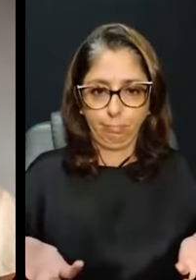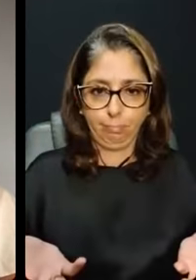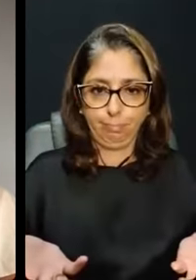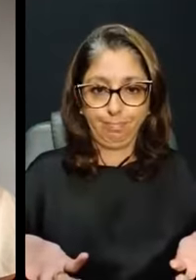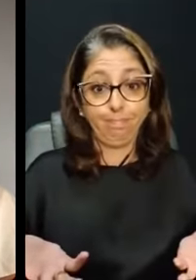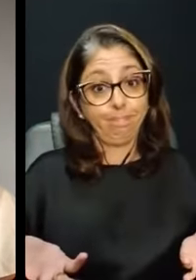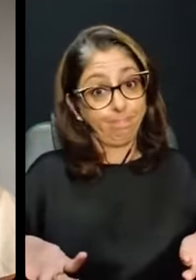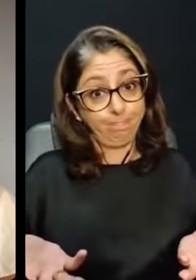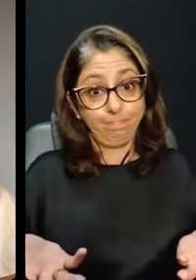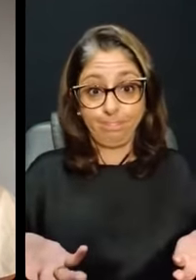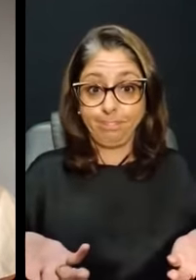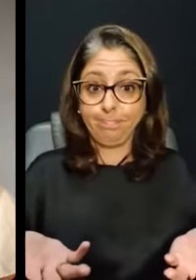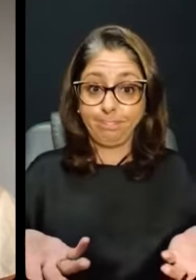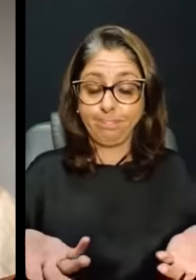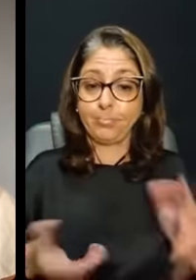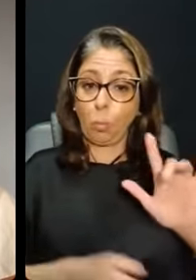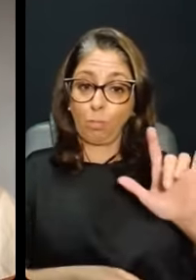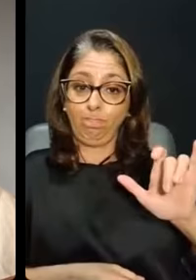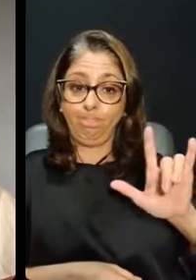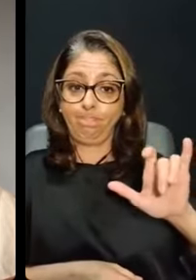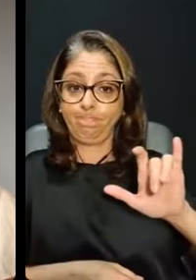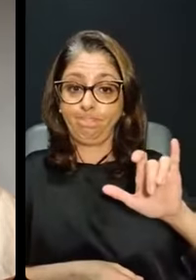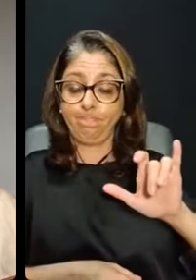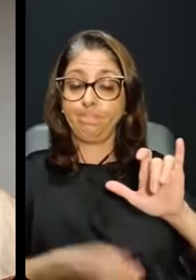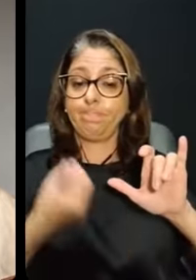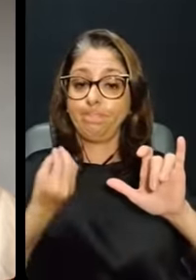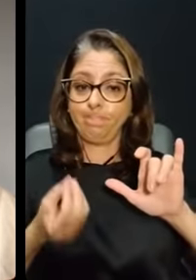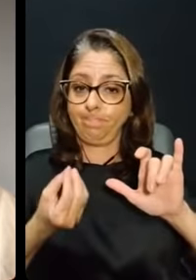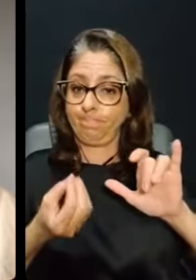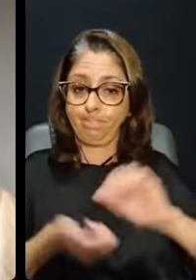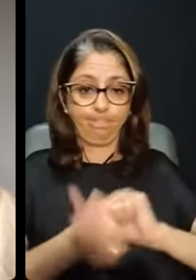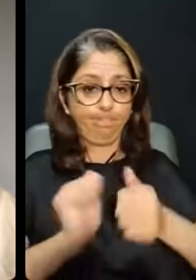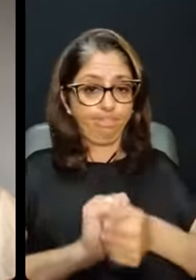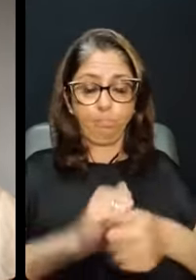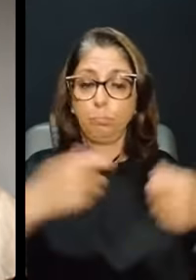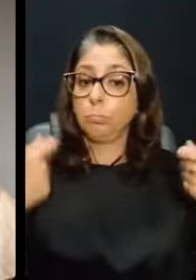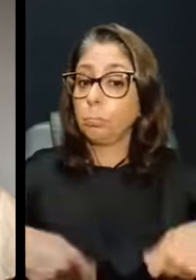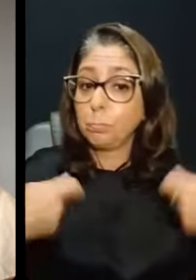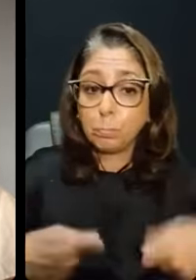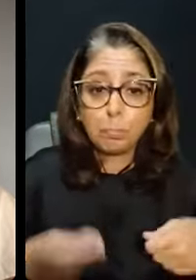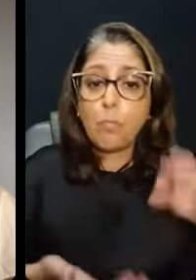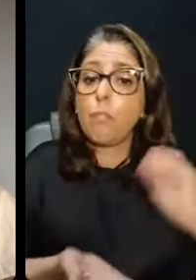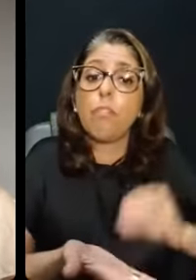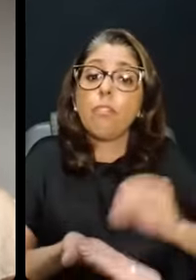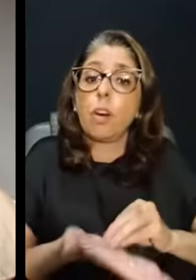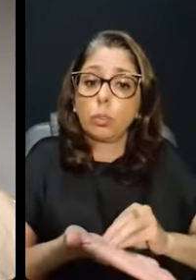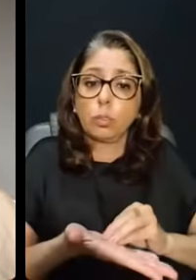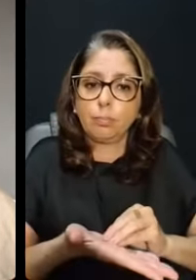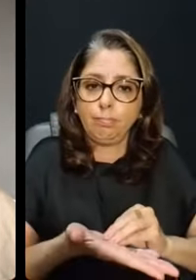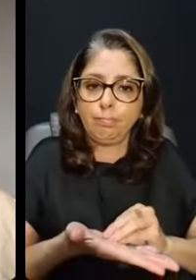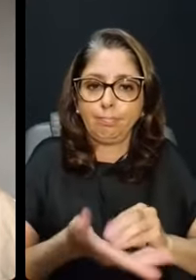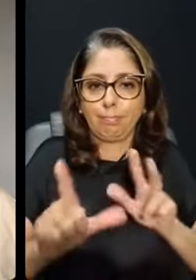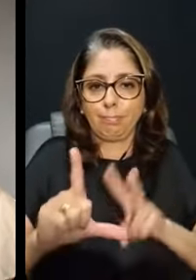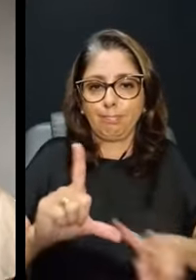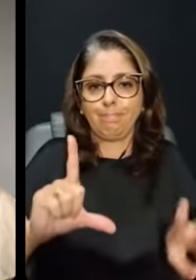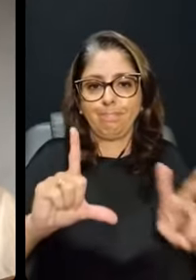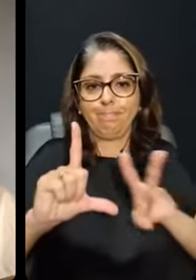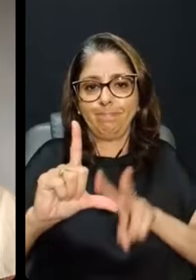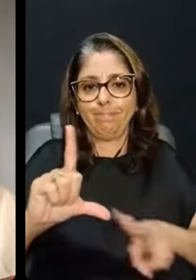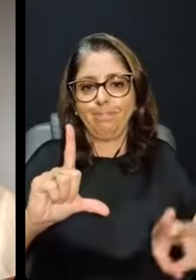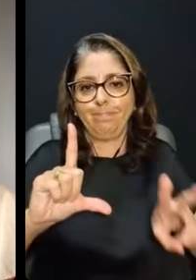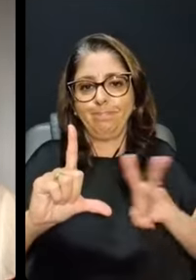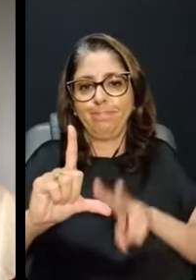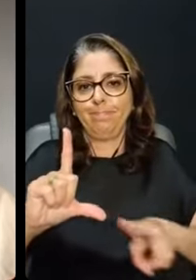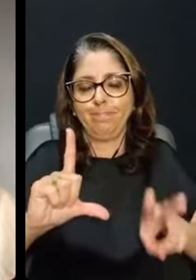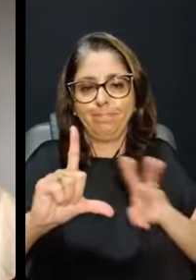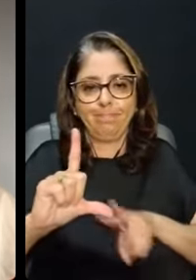essa a gente fica limitado a isso. A gente não tem aqui o recurso de legendas. Também ficamos limitados aqui, porque nem